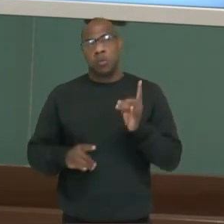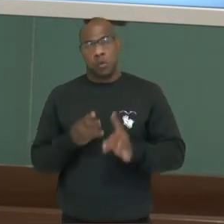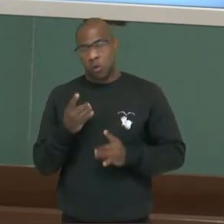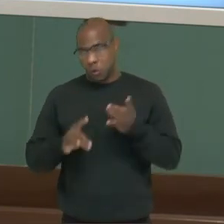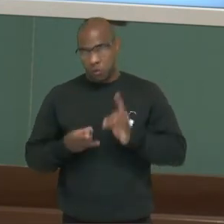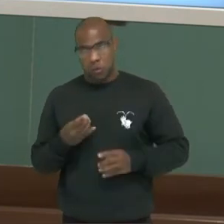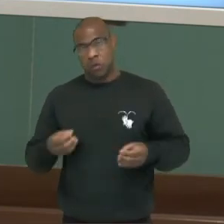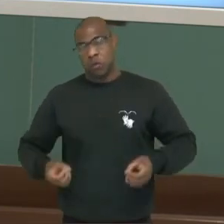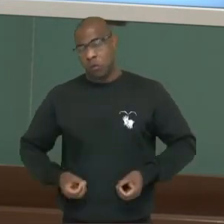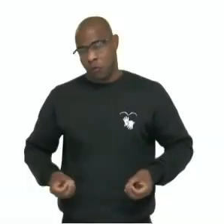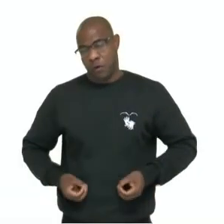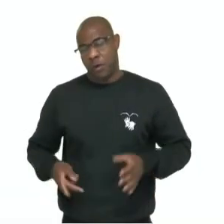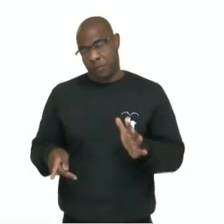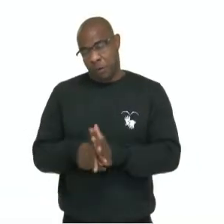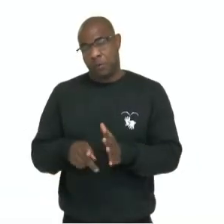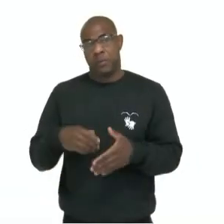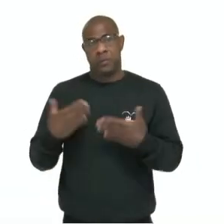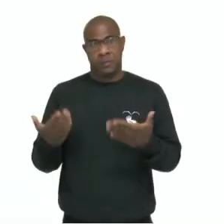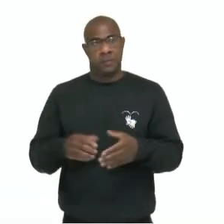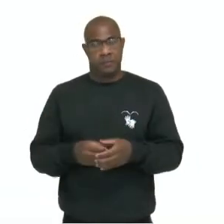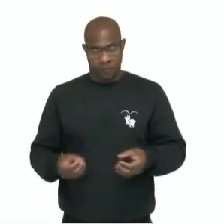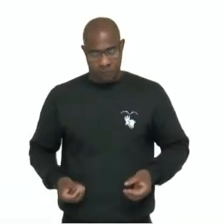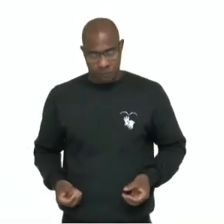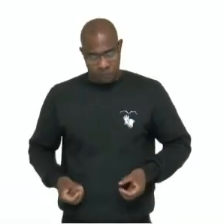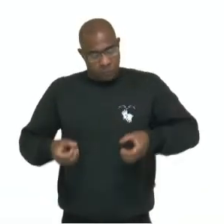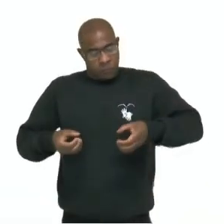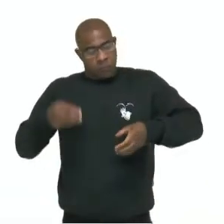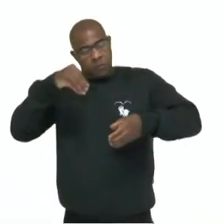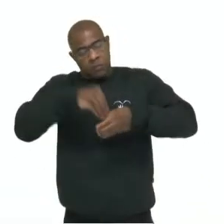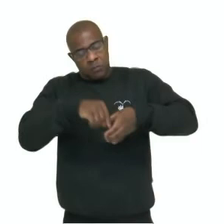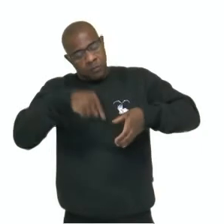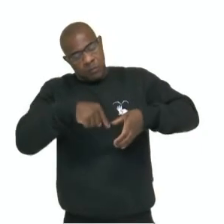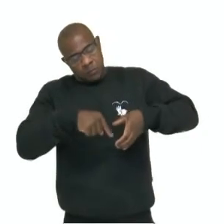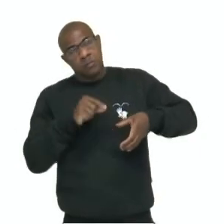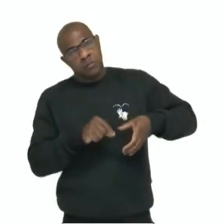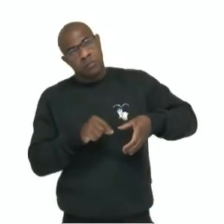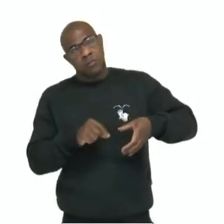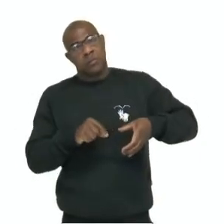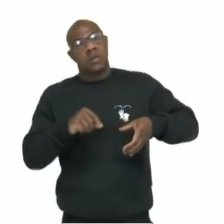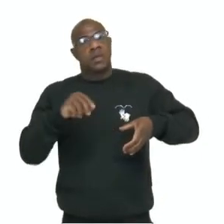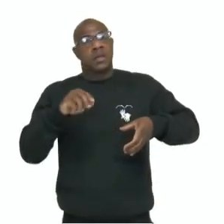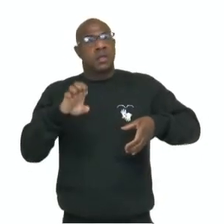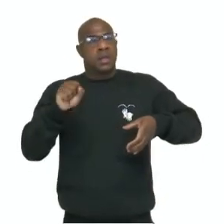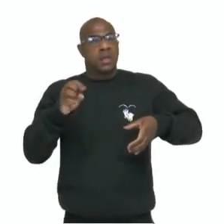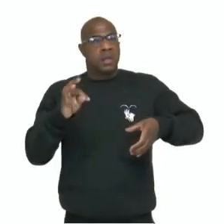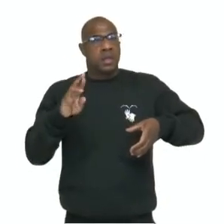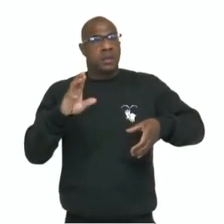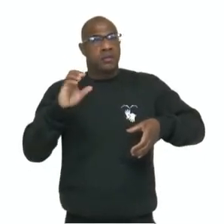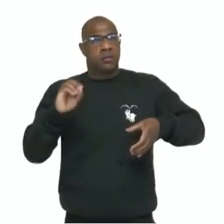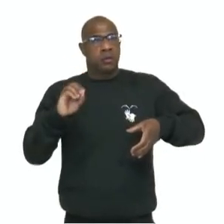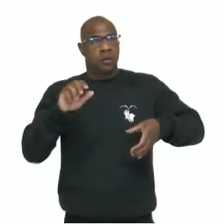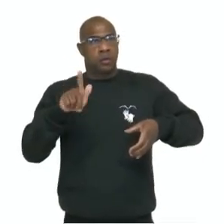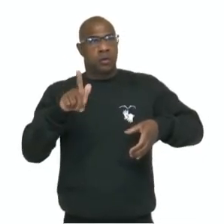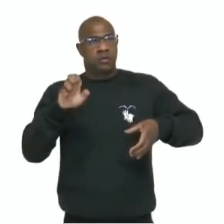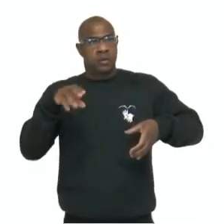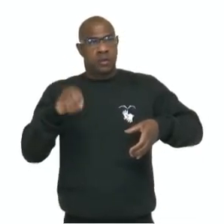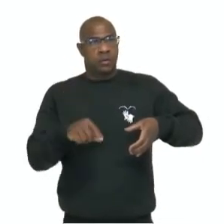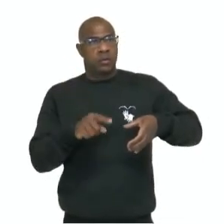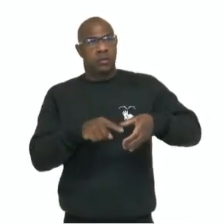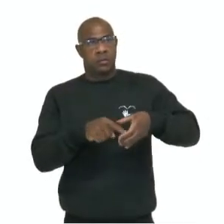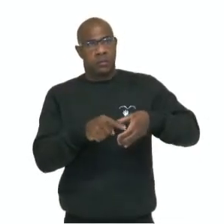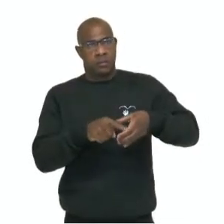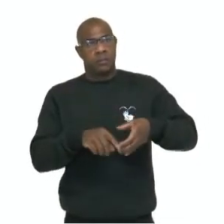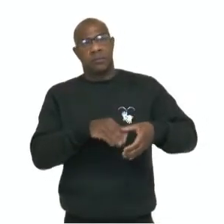pelo ovário. Quais são eles? O estrógeno, que vai formar o endométrio, e a progesterona, que vai